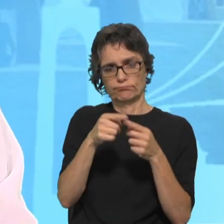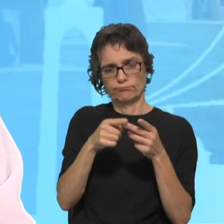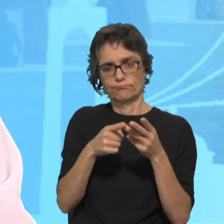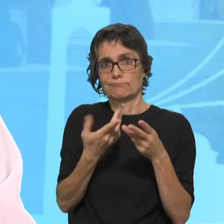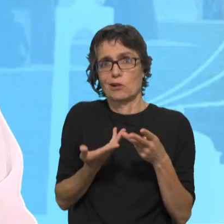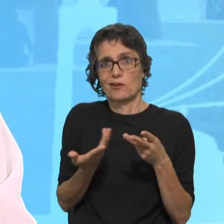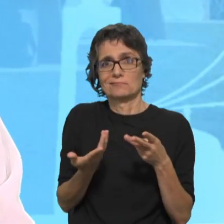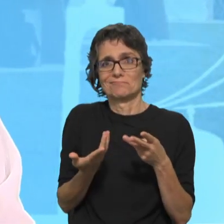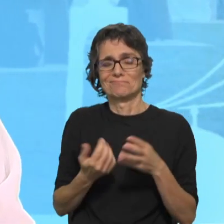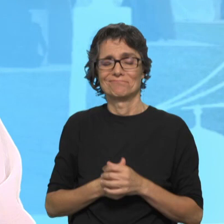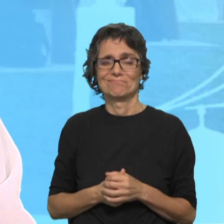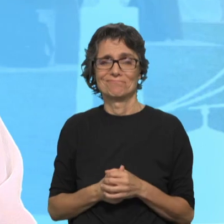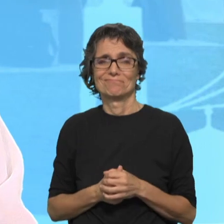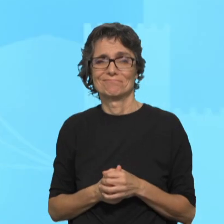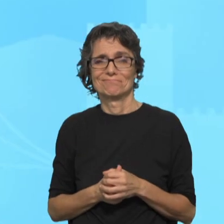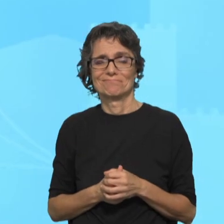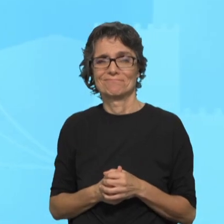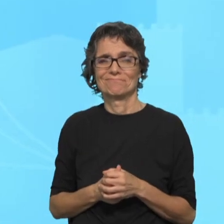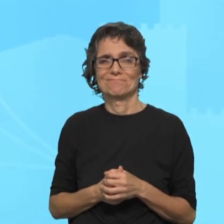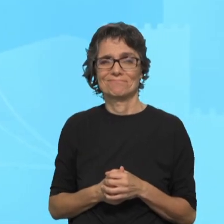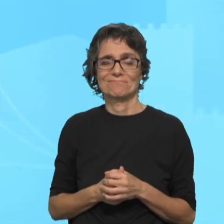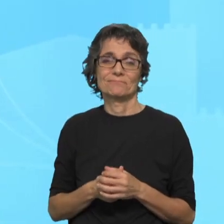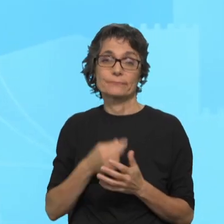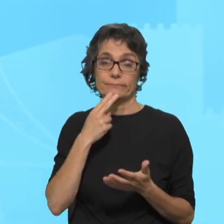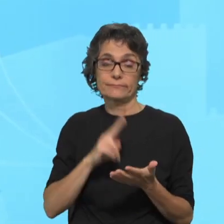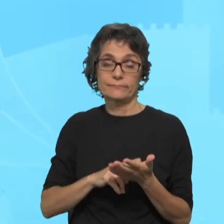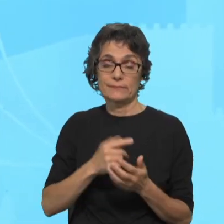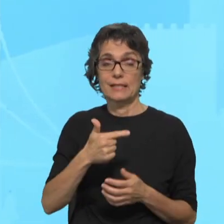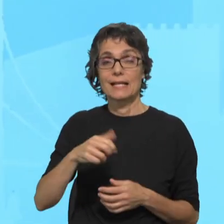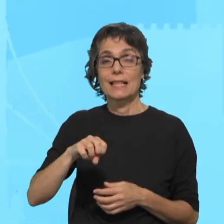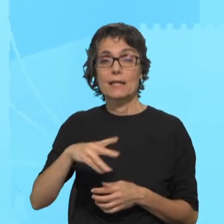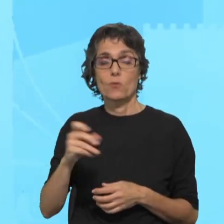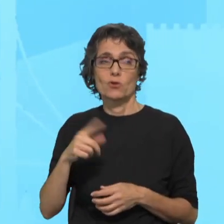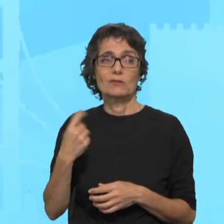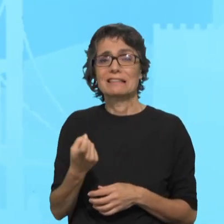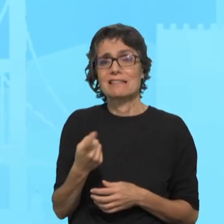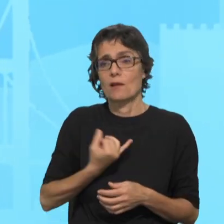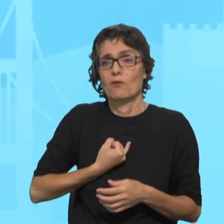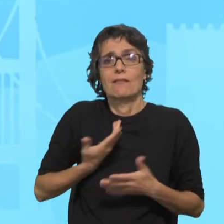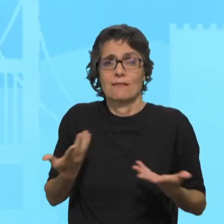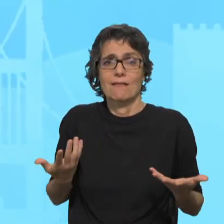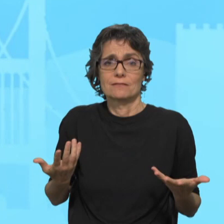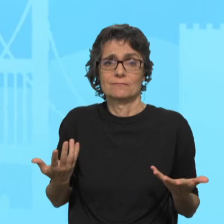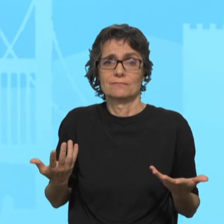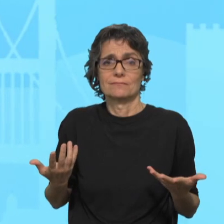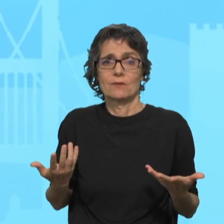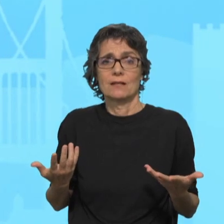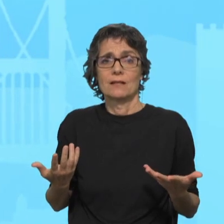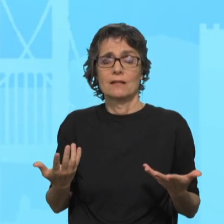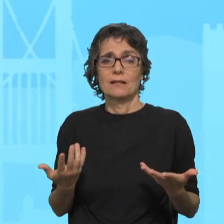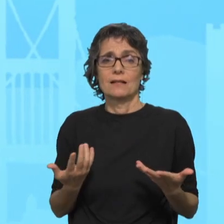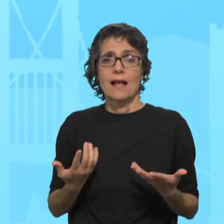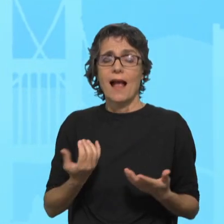referir. Mas a verdade, Timóteo Cavaco, precisamos de uma identidade. A identidade também